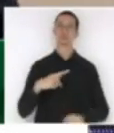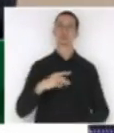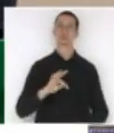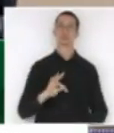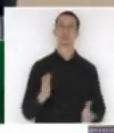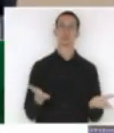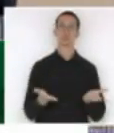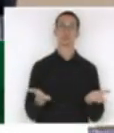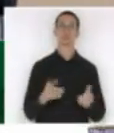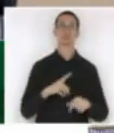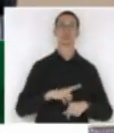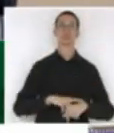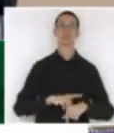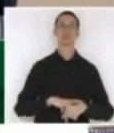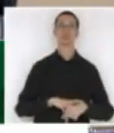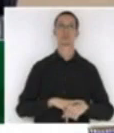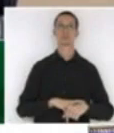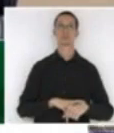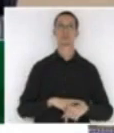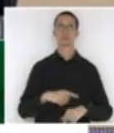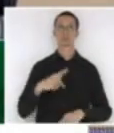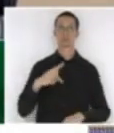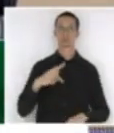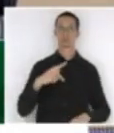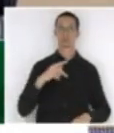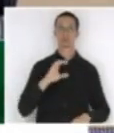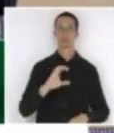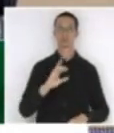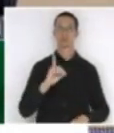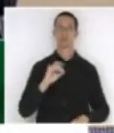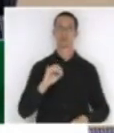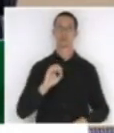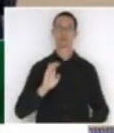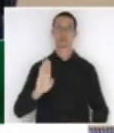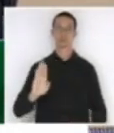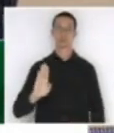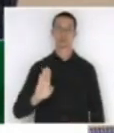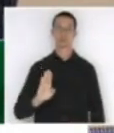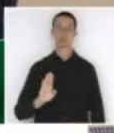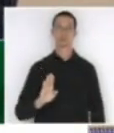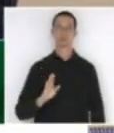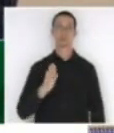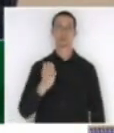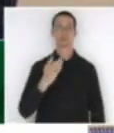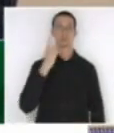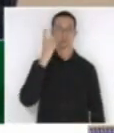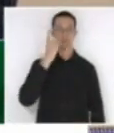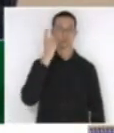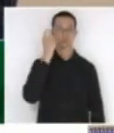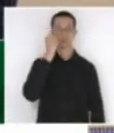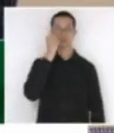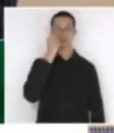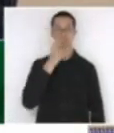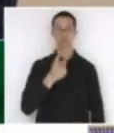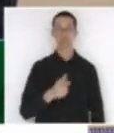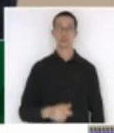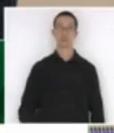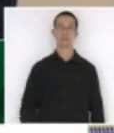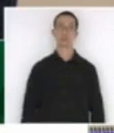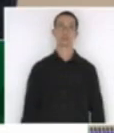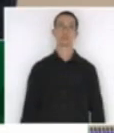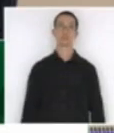horário pertence ao PCdoB, deputado César Valduga.